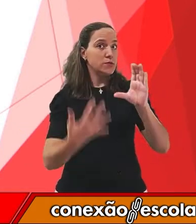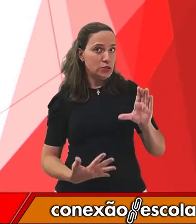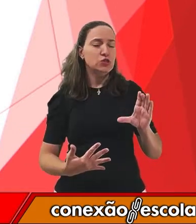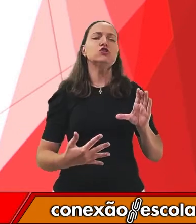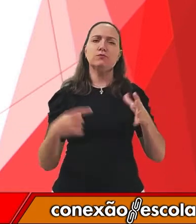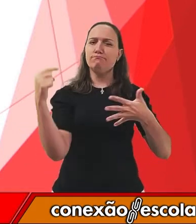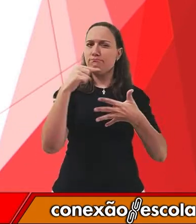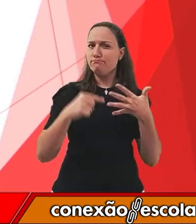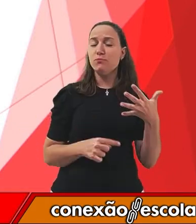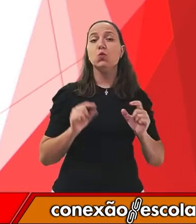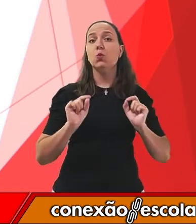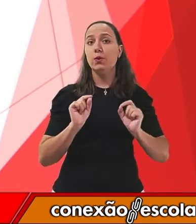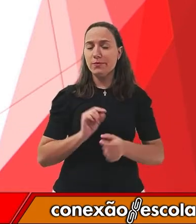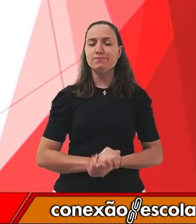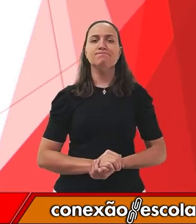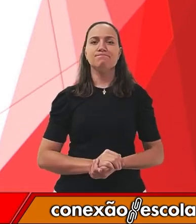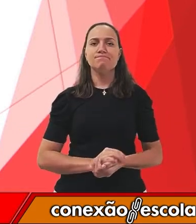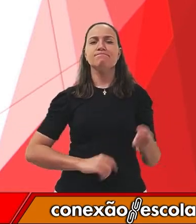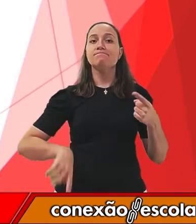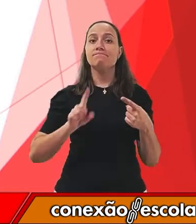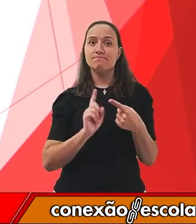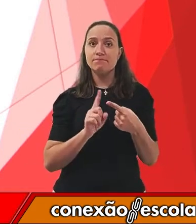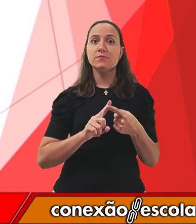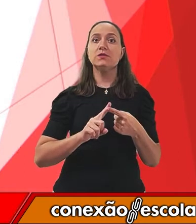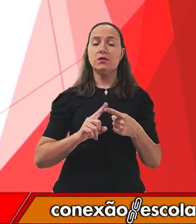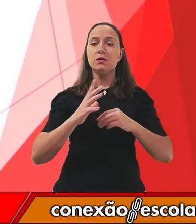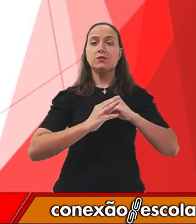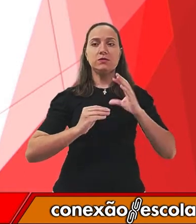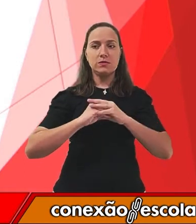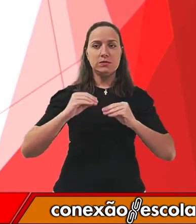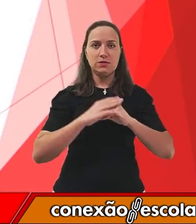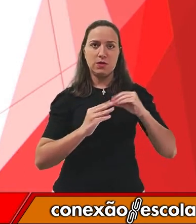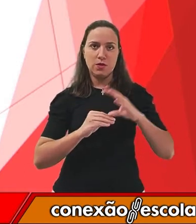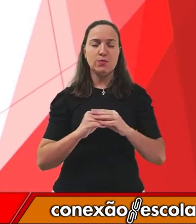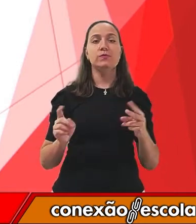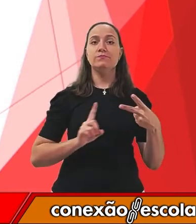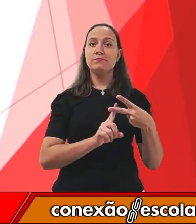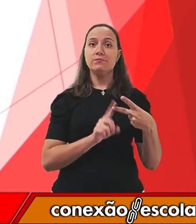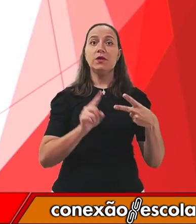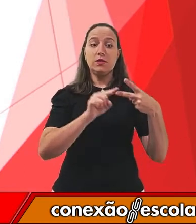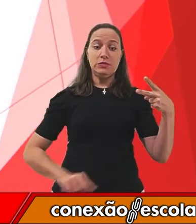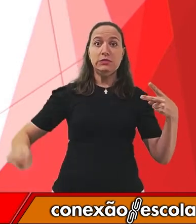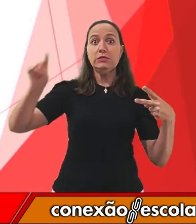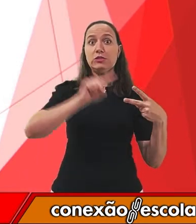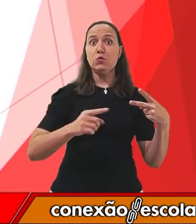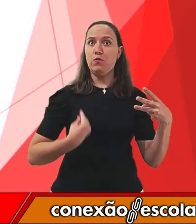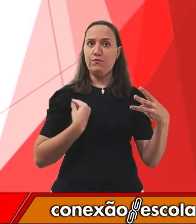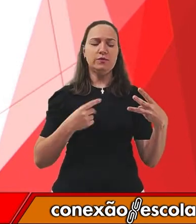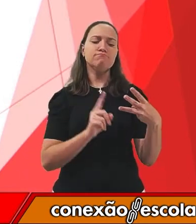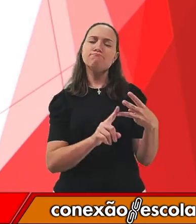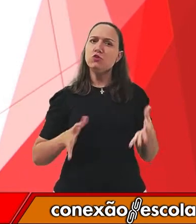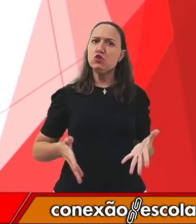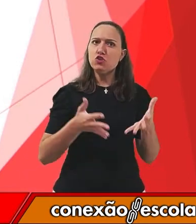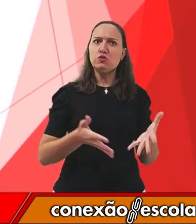características. Entre elas, uma organização celular, o ciclo da vida, responder a